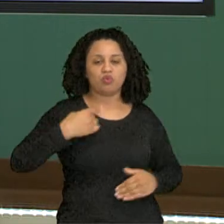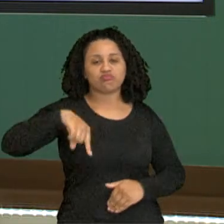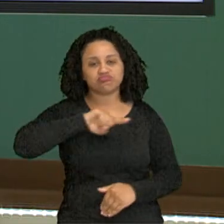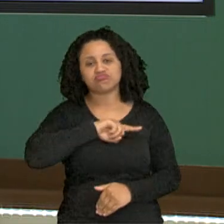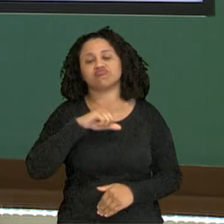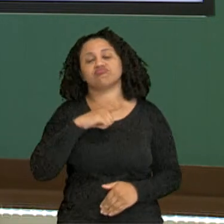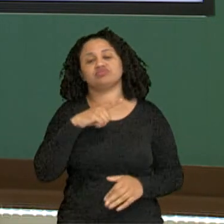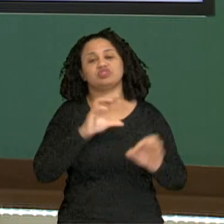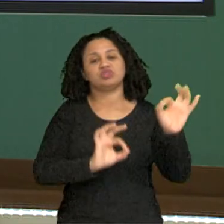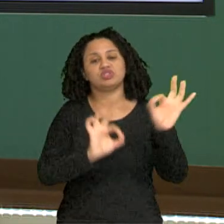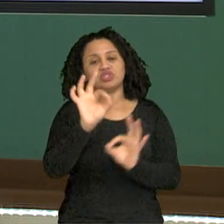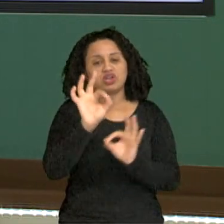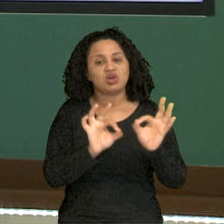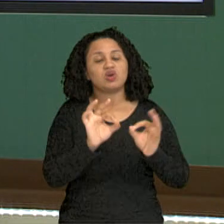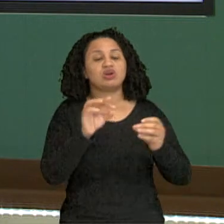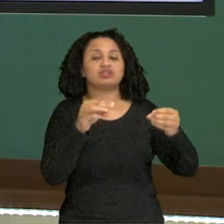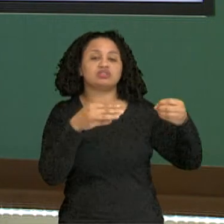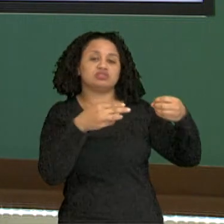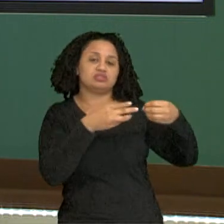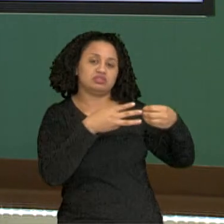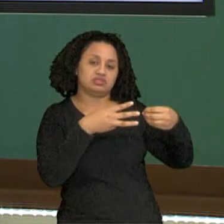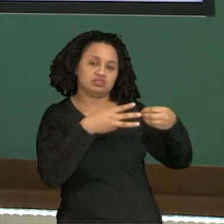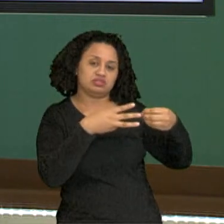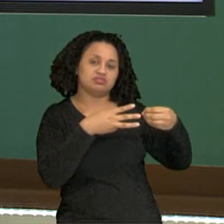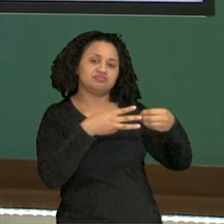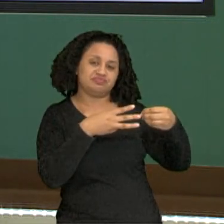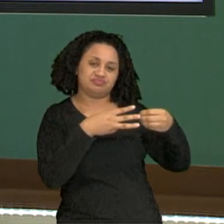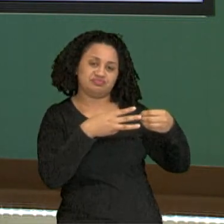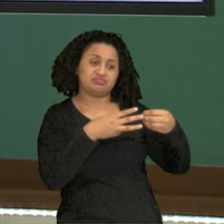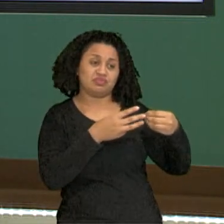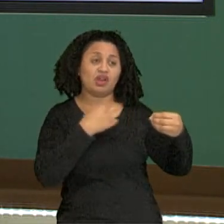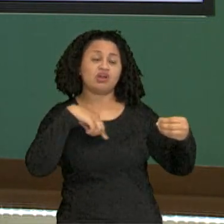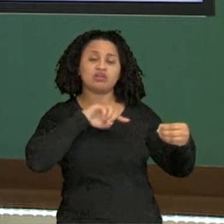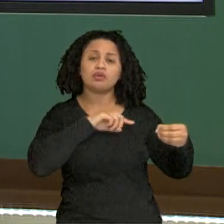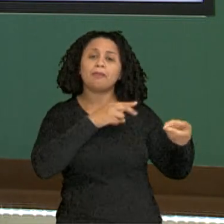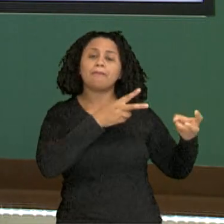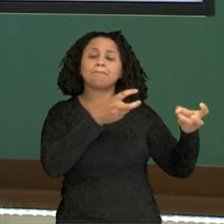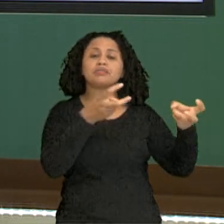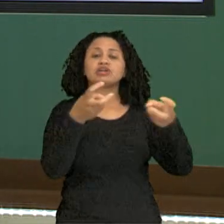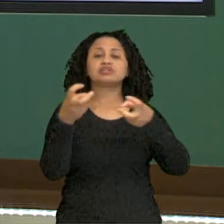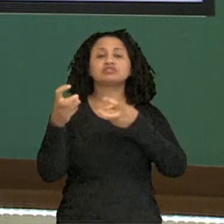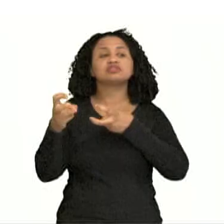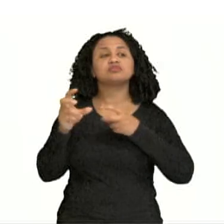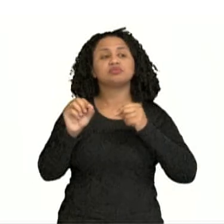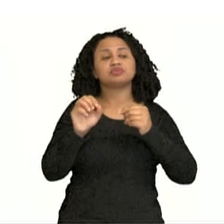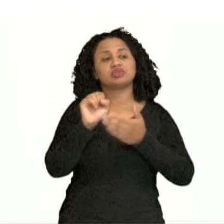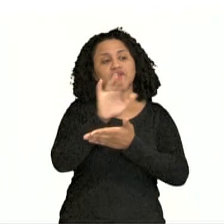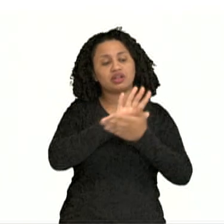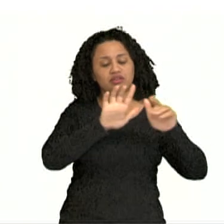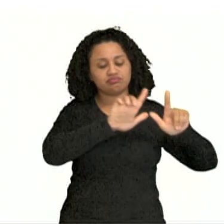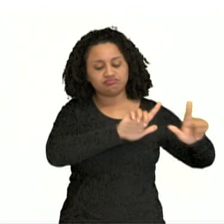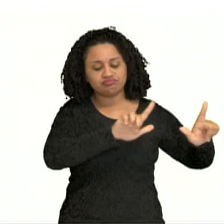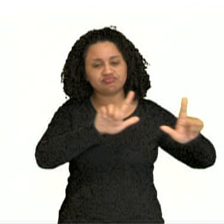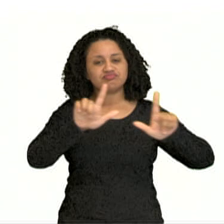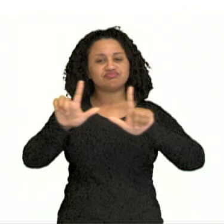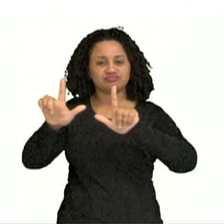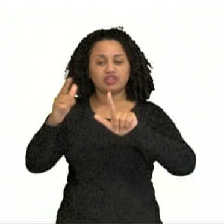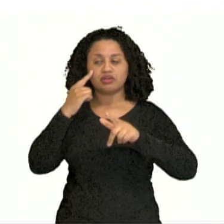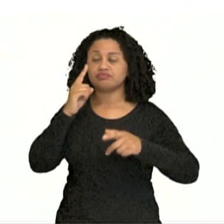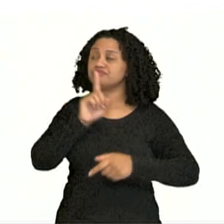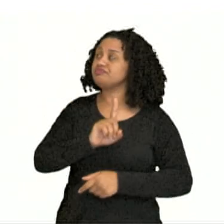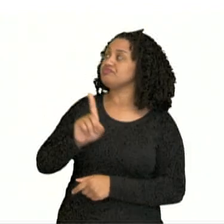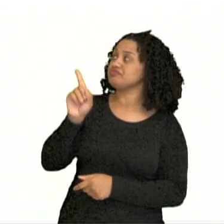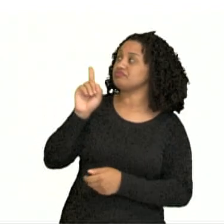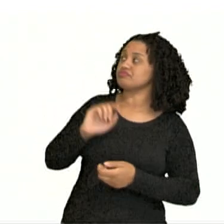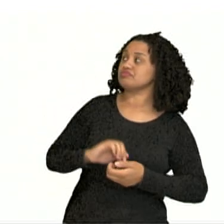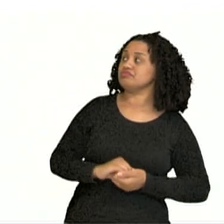possuem uma organização celular. E nós estamos percebendo nessa imagem aqui embaixo. Nós vamos